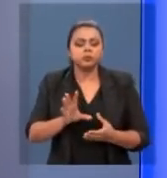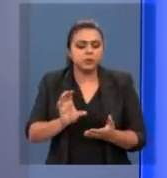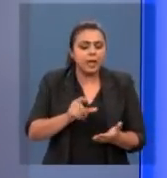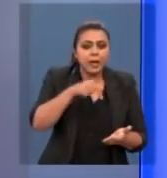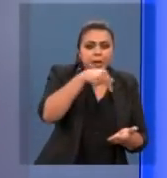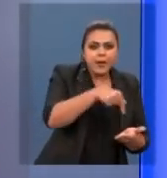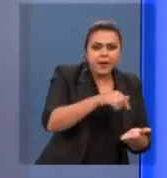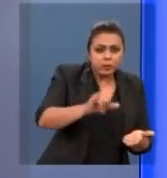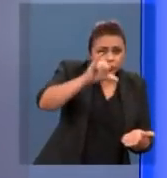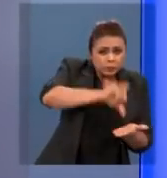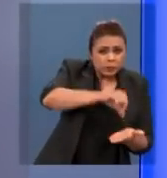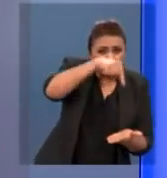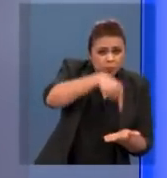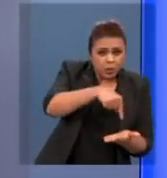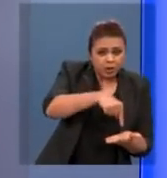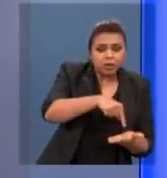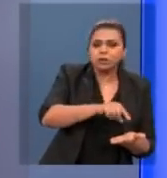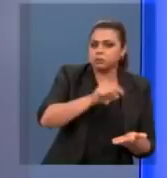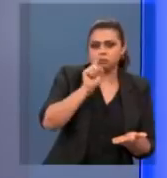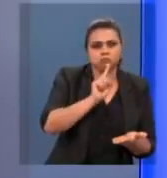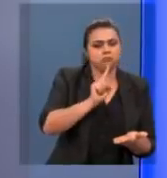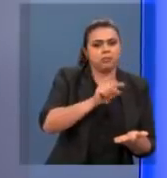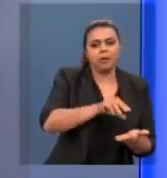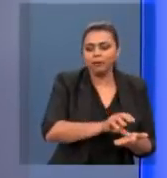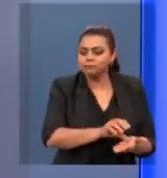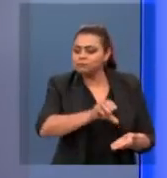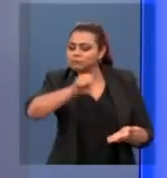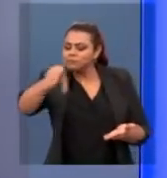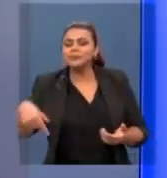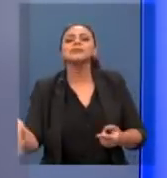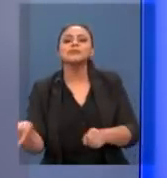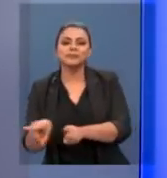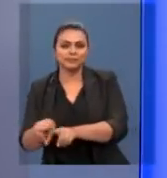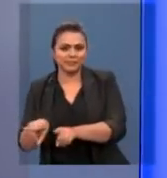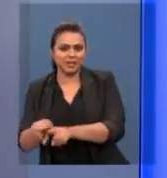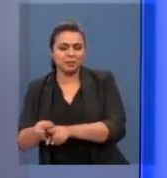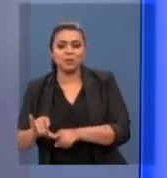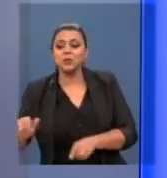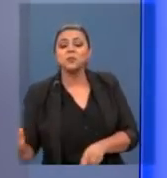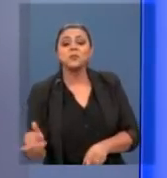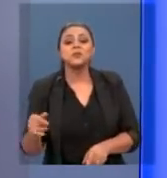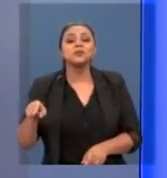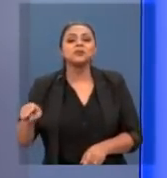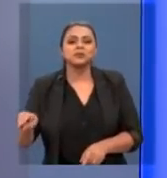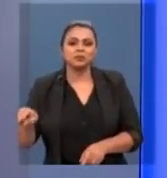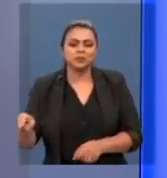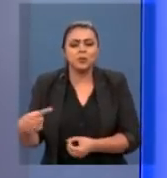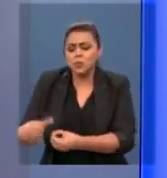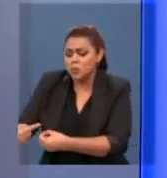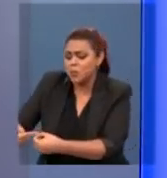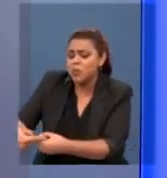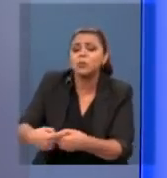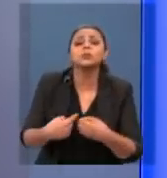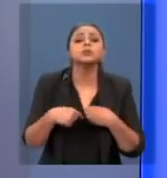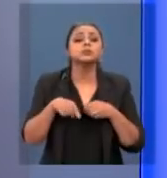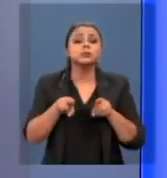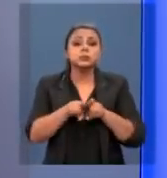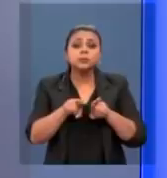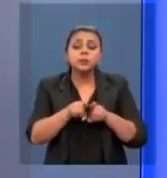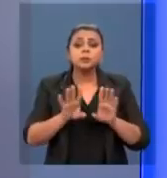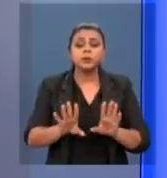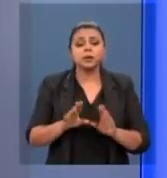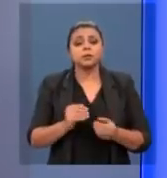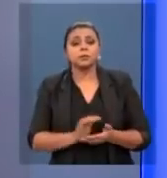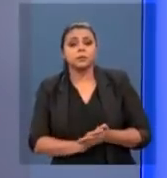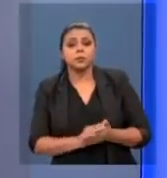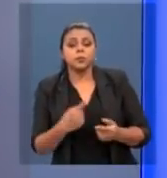do centro da grande vitória essa oportunidade dando oportunidade às pessoas que estão em outras regiões do estado pra